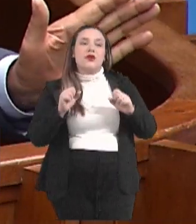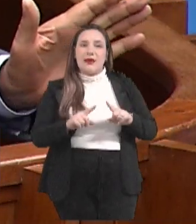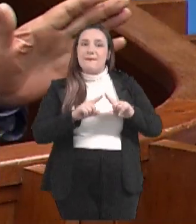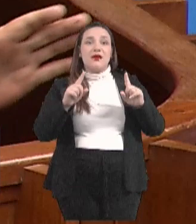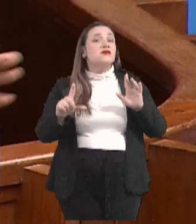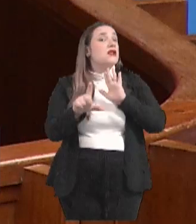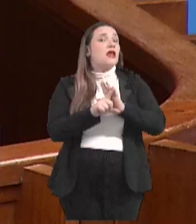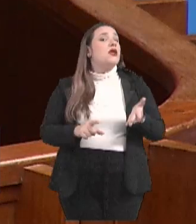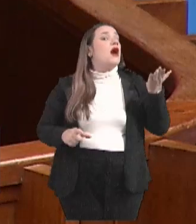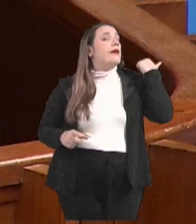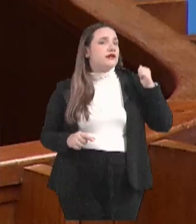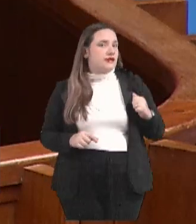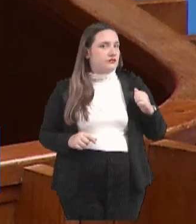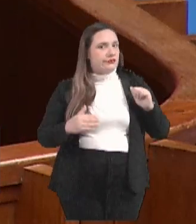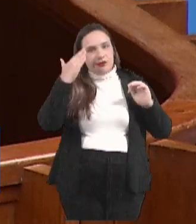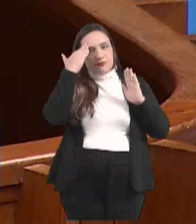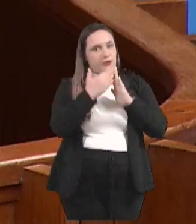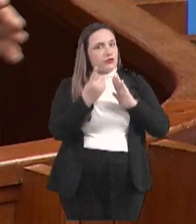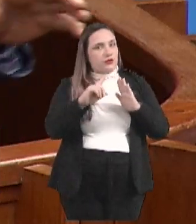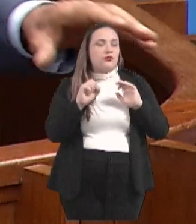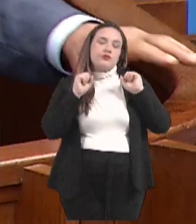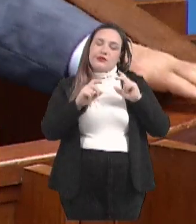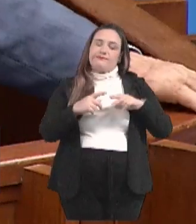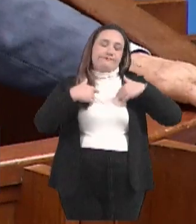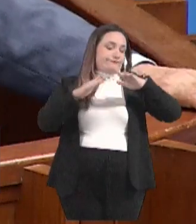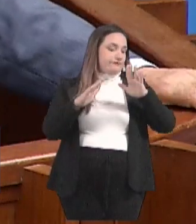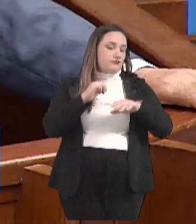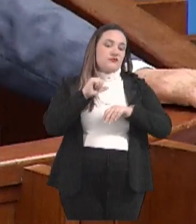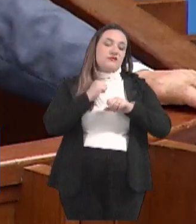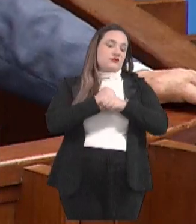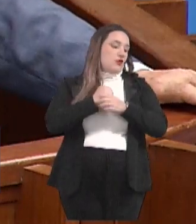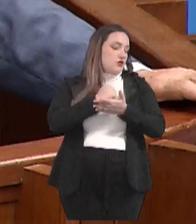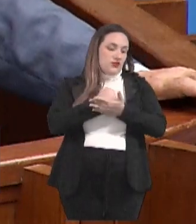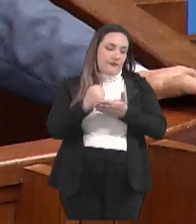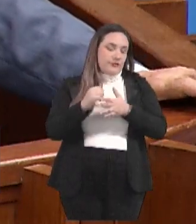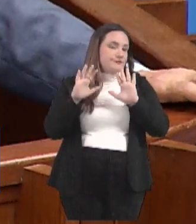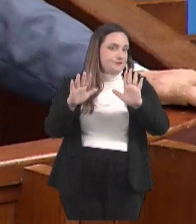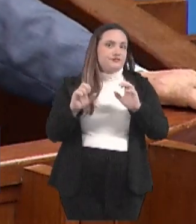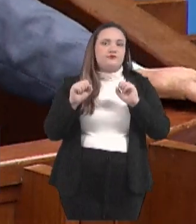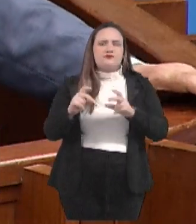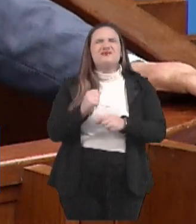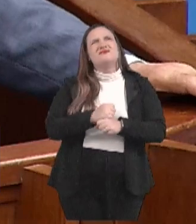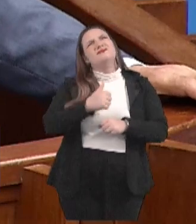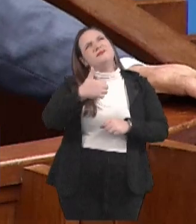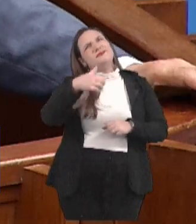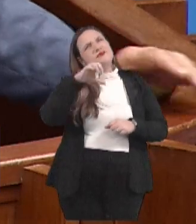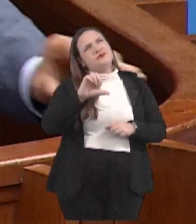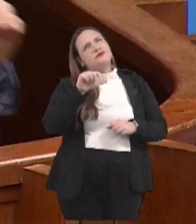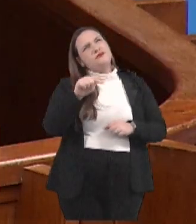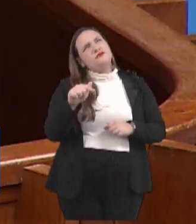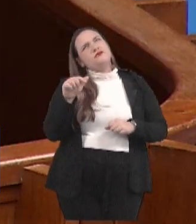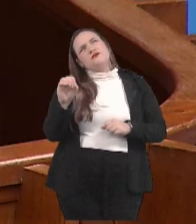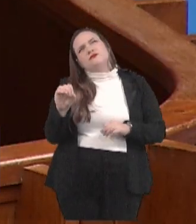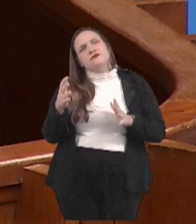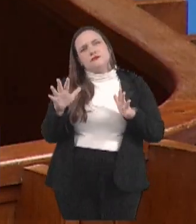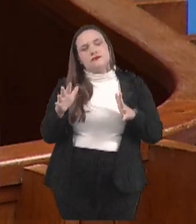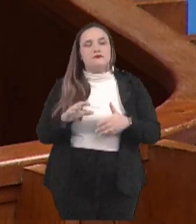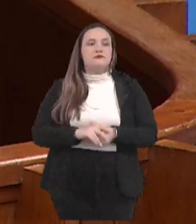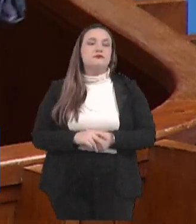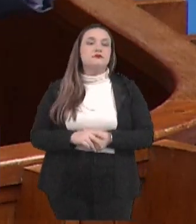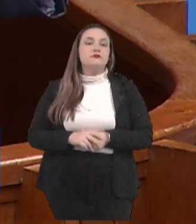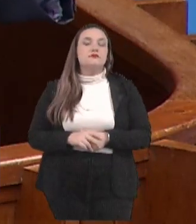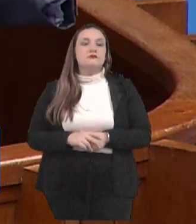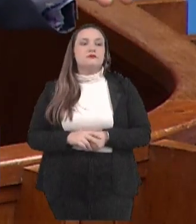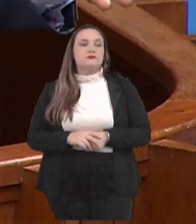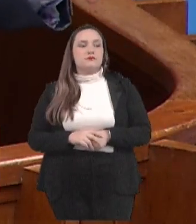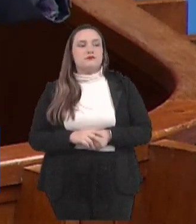respeitado. Bom, passou-se o tempo, lá por ano de 70 e poucos, houve aquele ato